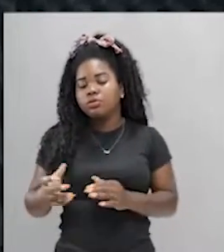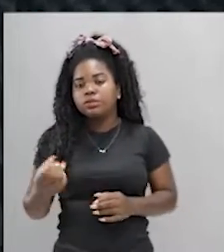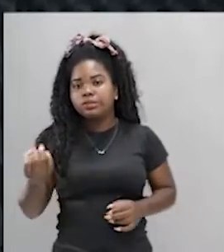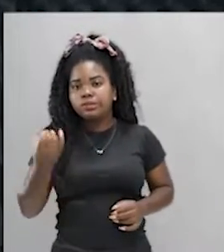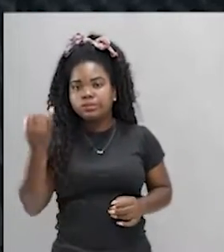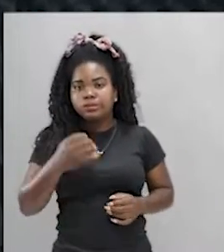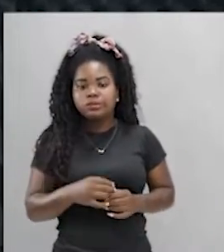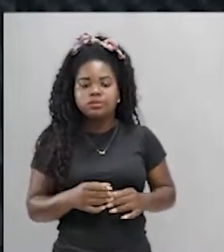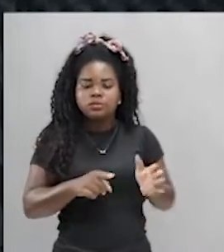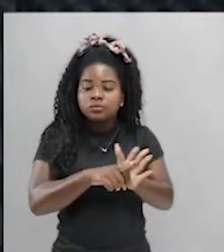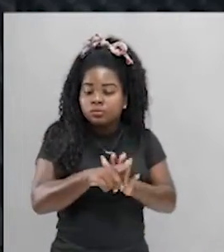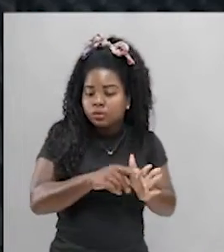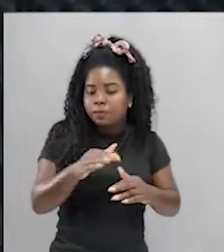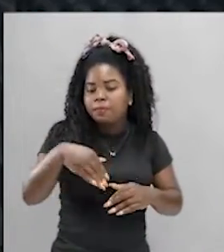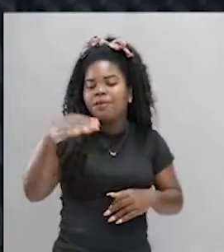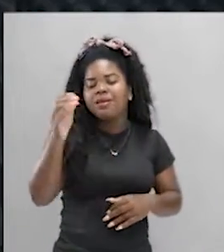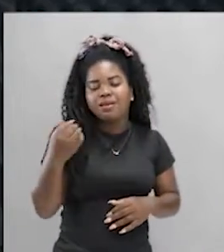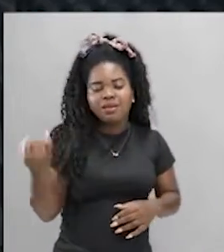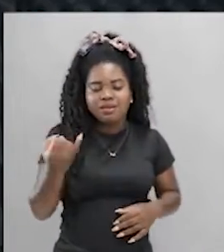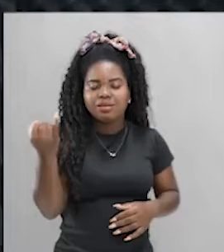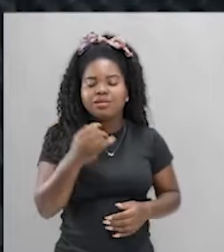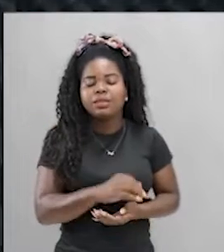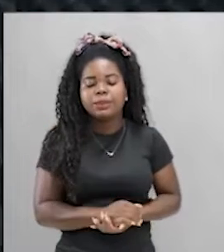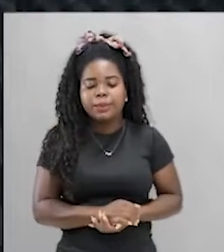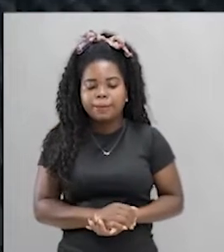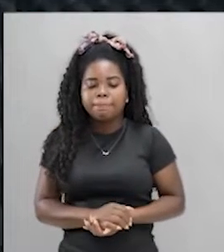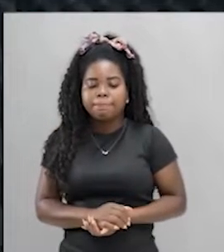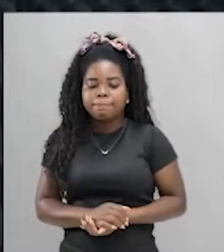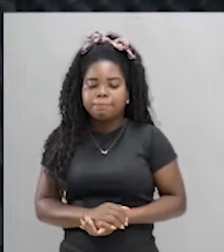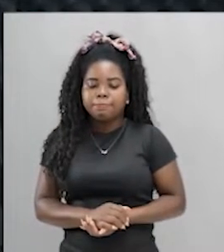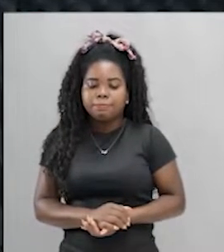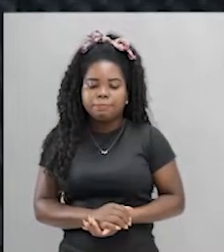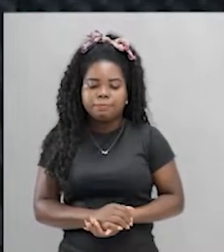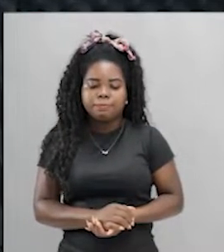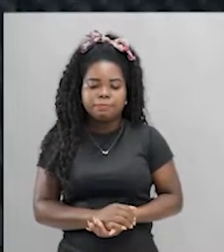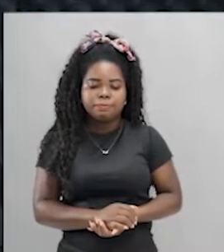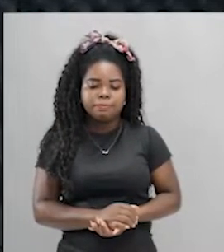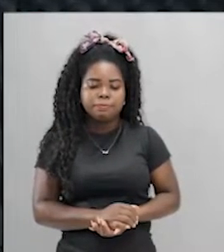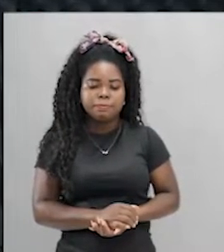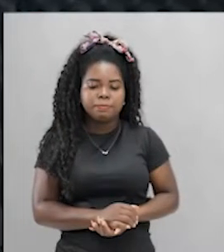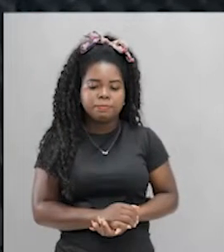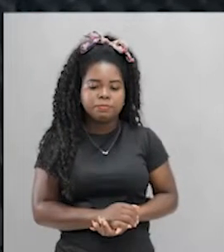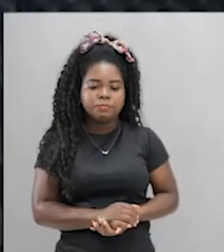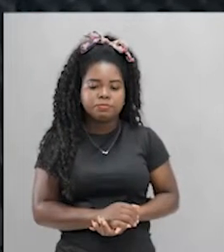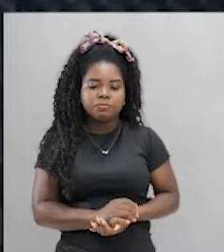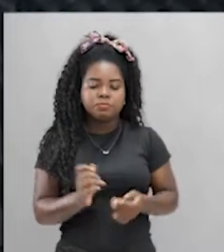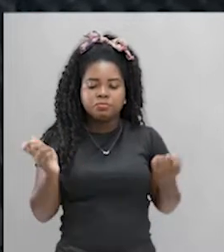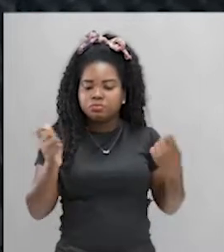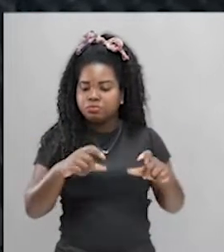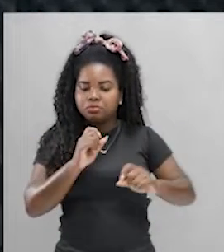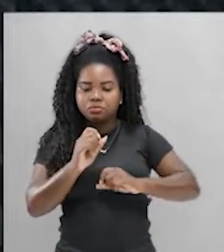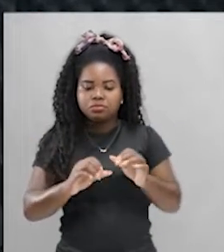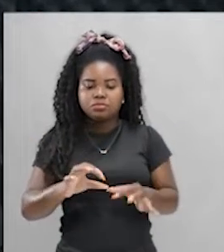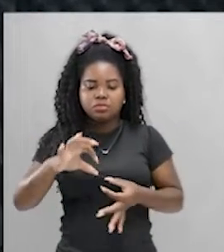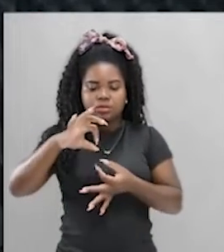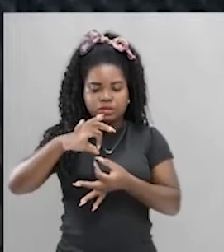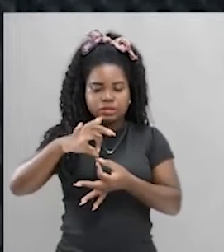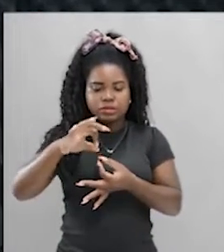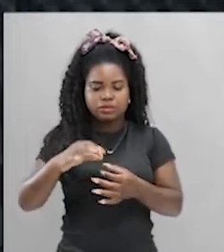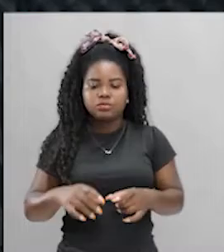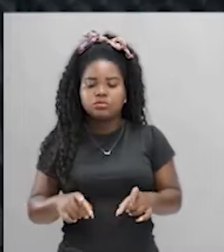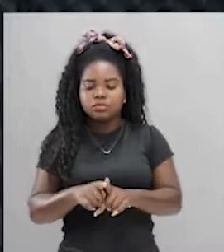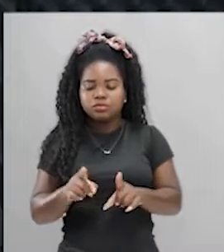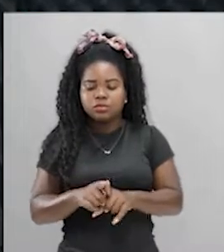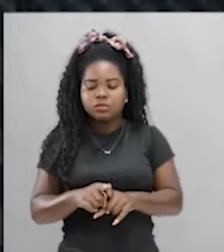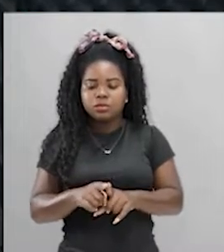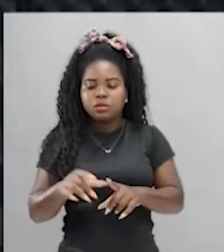interessante e para a pesquisa é mais interessante ainda. Né? Não se usa a utilização de objetos e signos, são diferentes, o